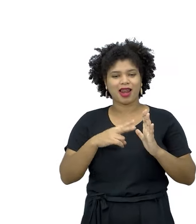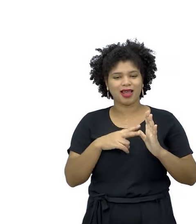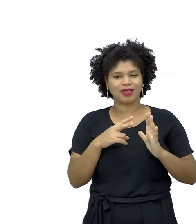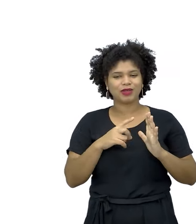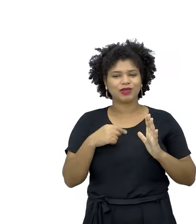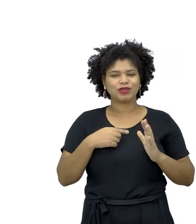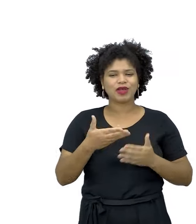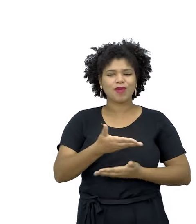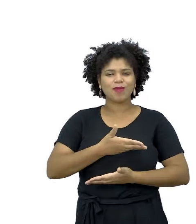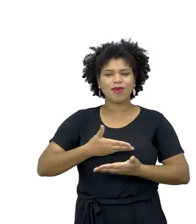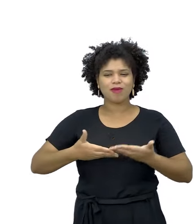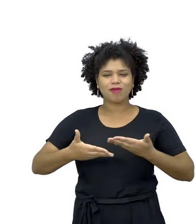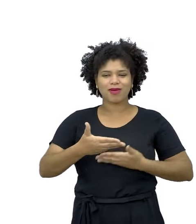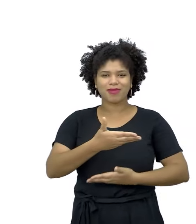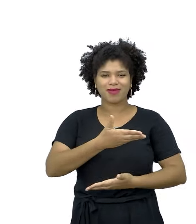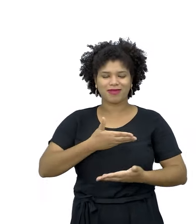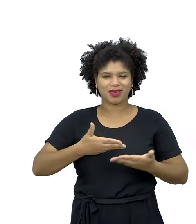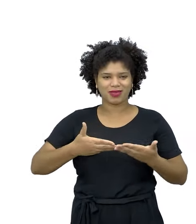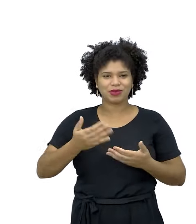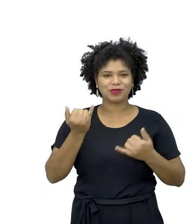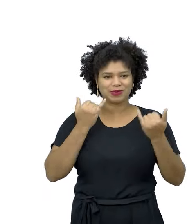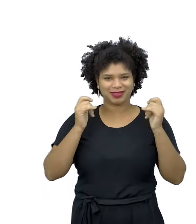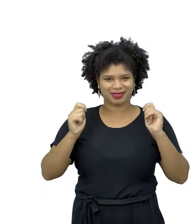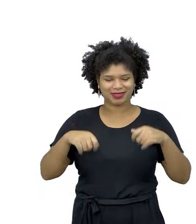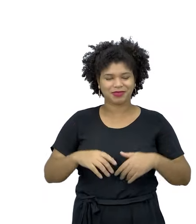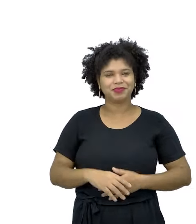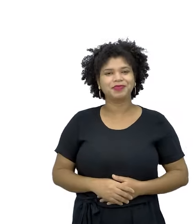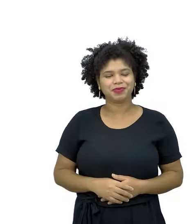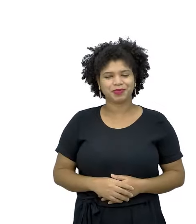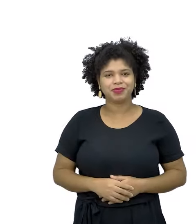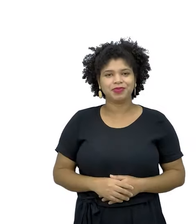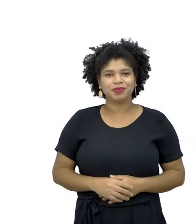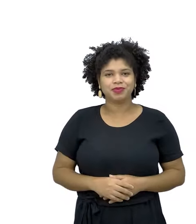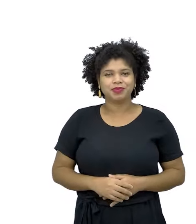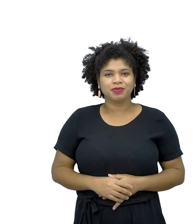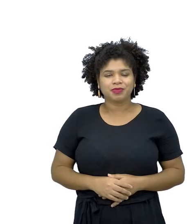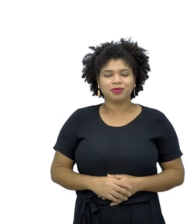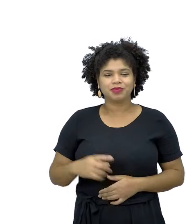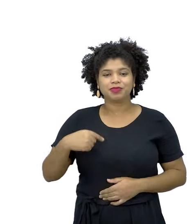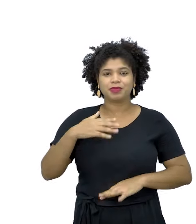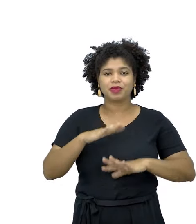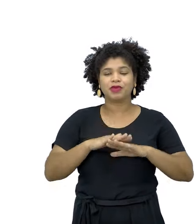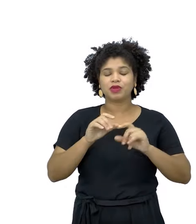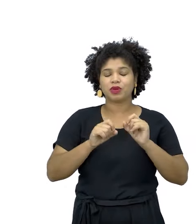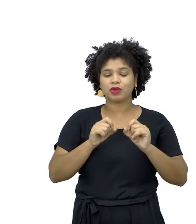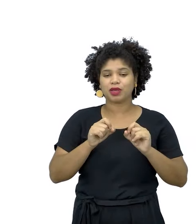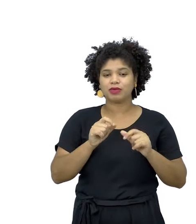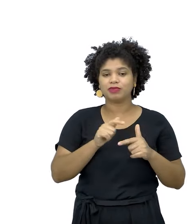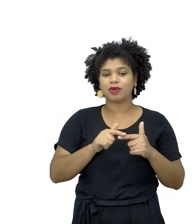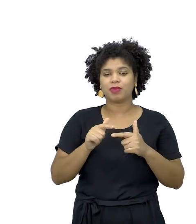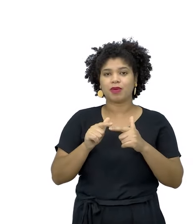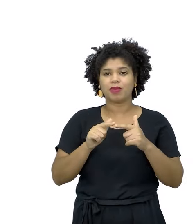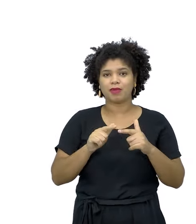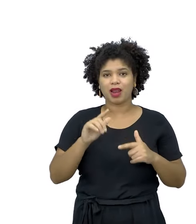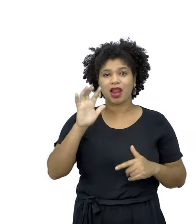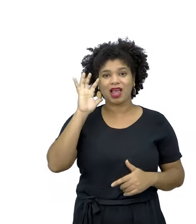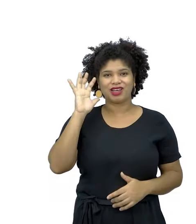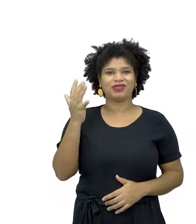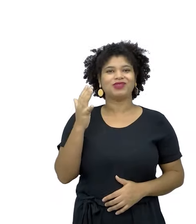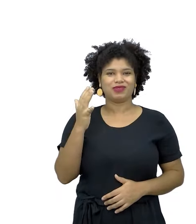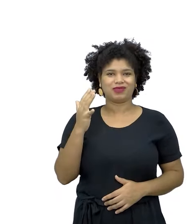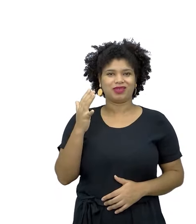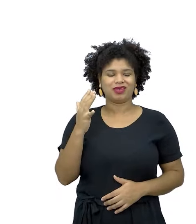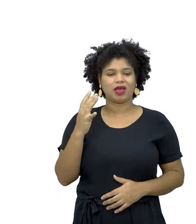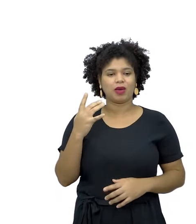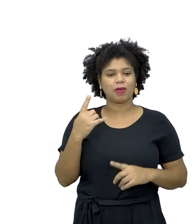trocar repertórios, nós vamos trocar conhecimentos. Partindo disso, nós vamos fazer a resolução do problema, onde a gente trabalha com